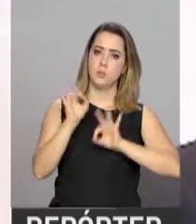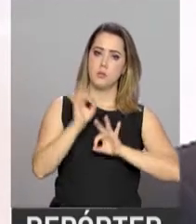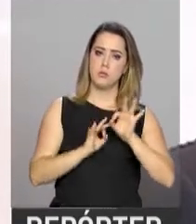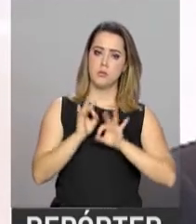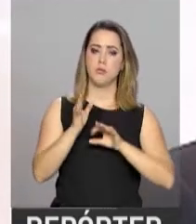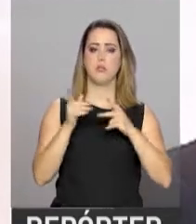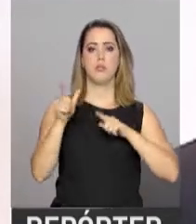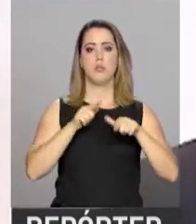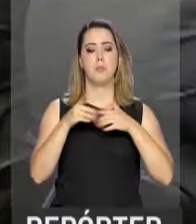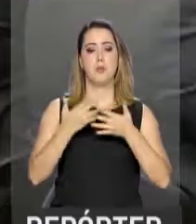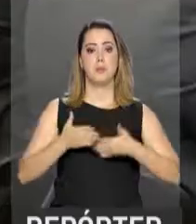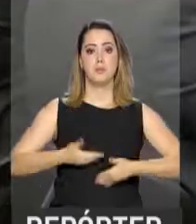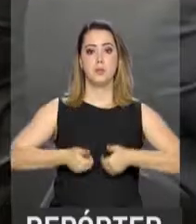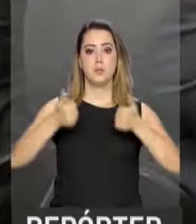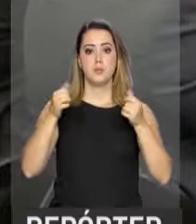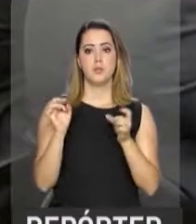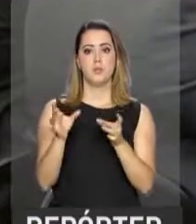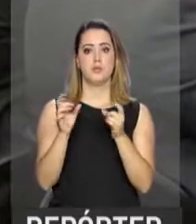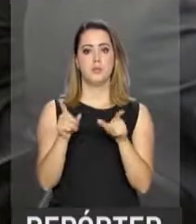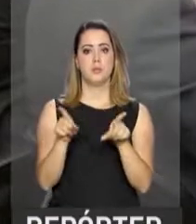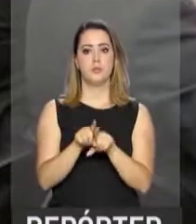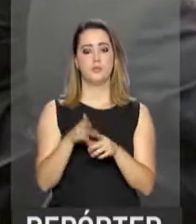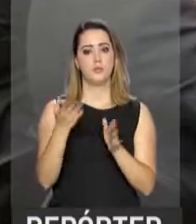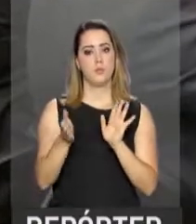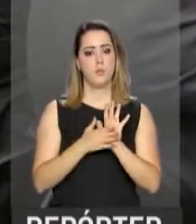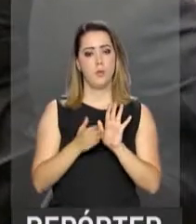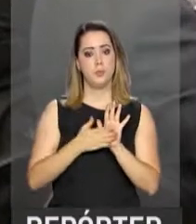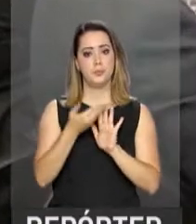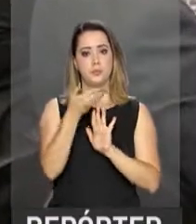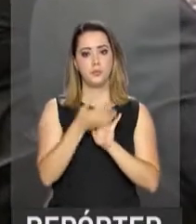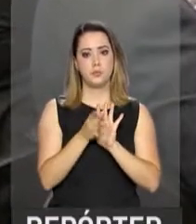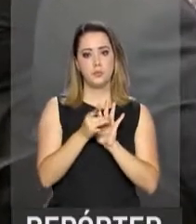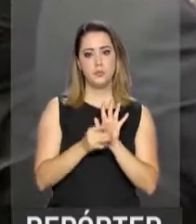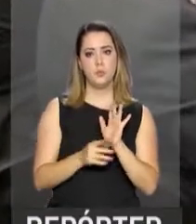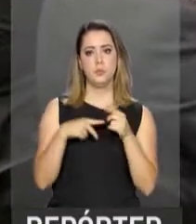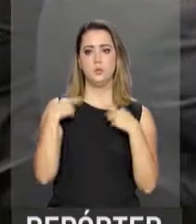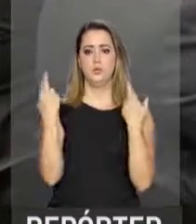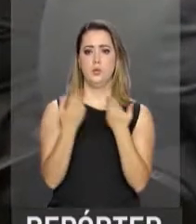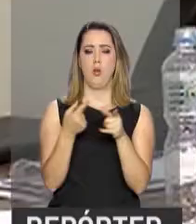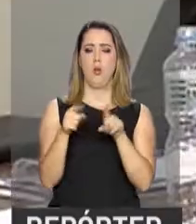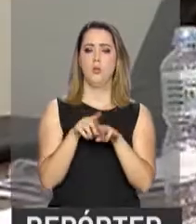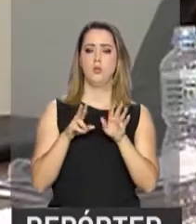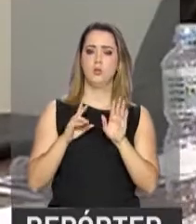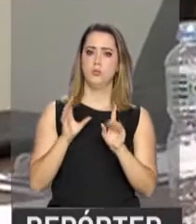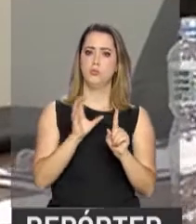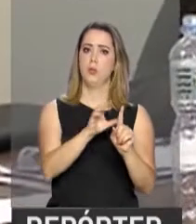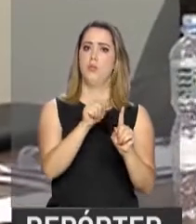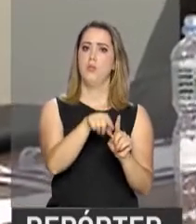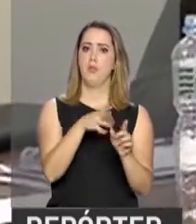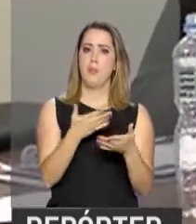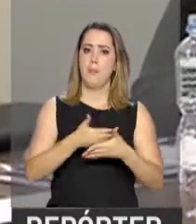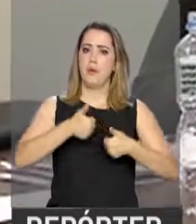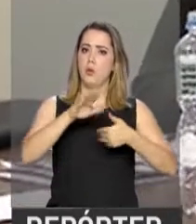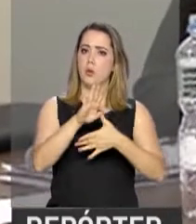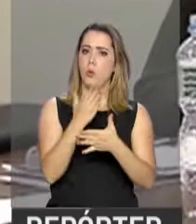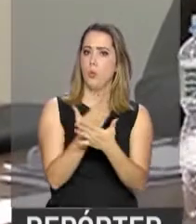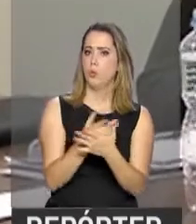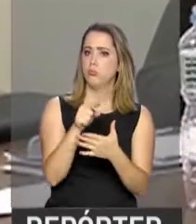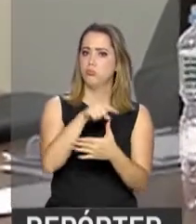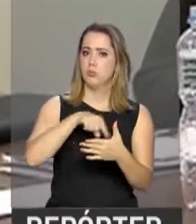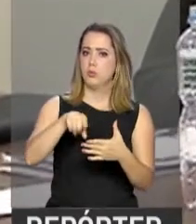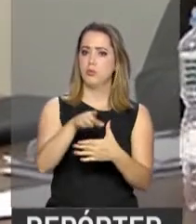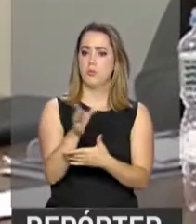amplie as exportações as propostas apresentadas na reunião refletem a intenção do bloco de melhorar o fluxo de mercadorias e